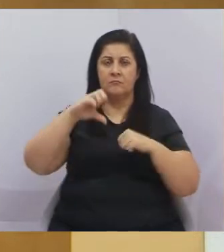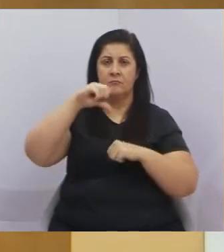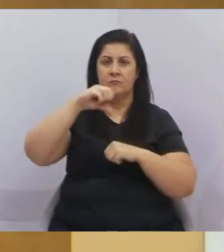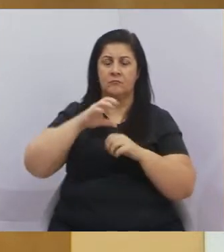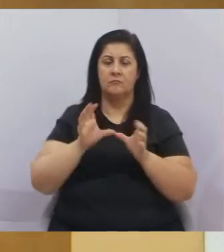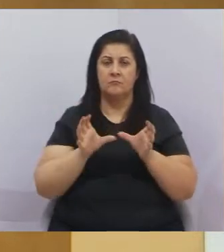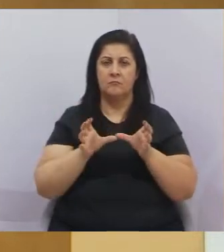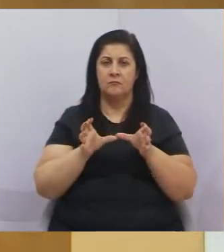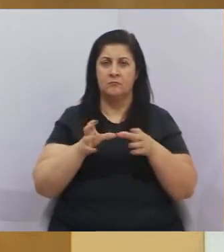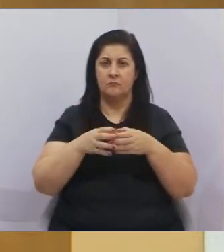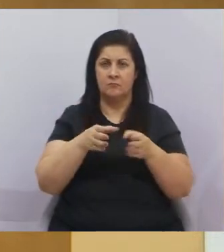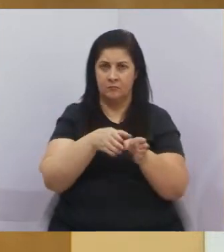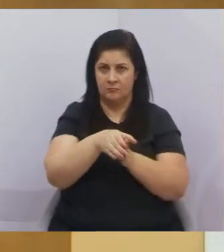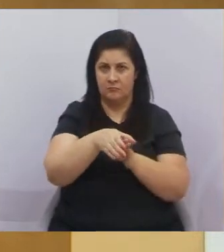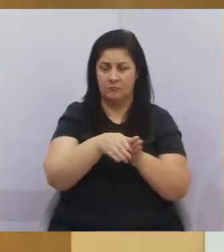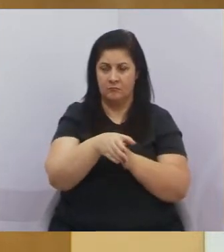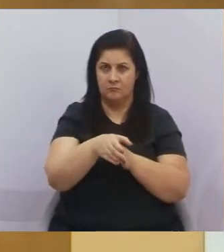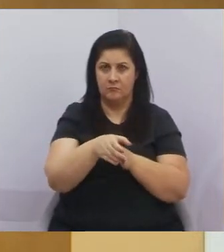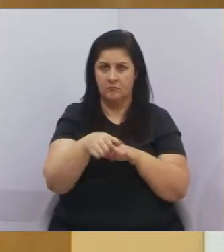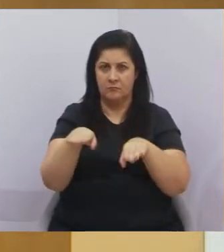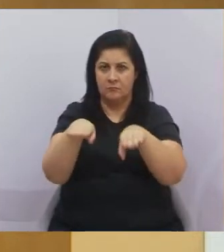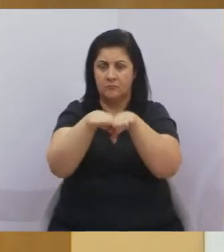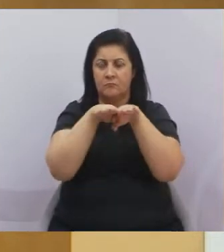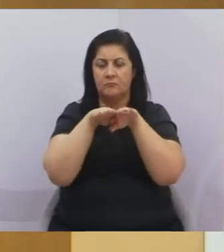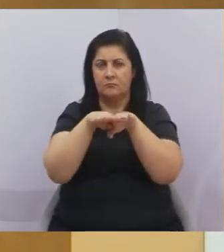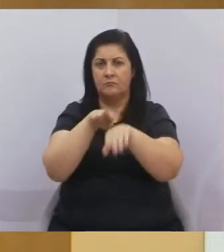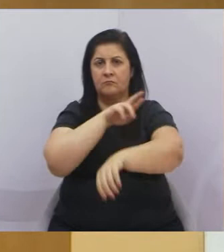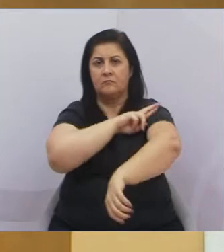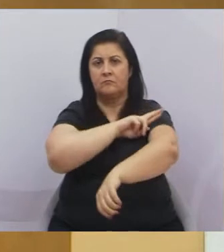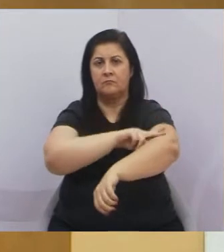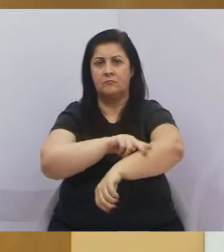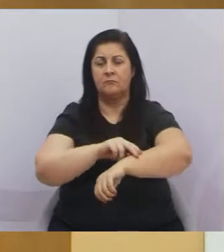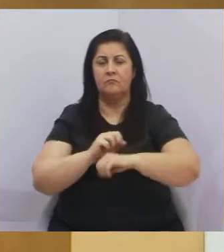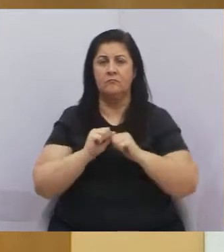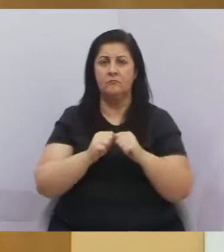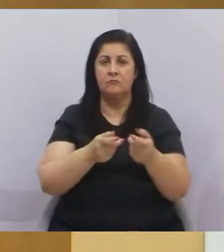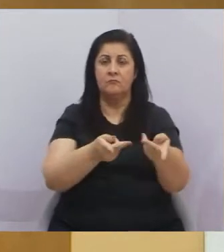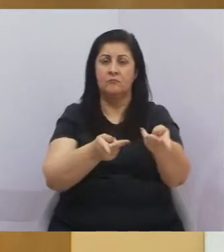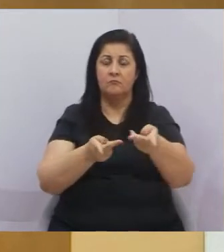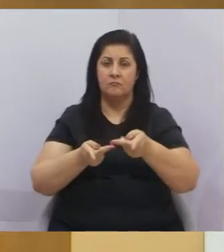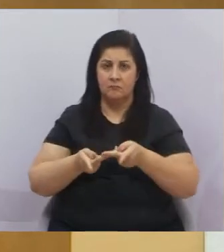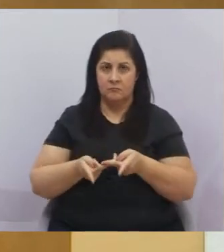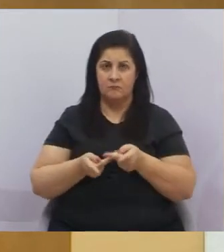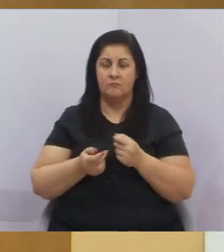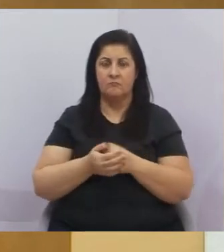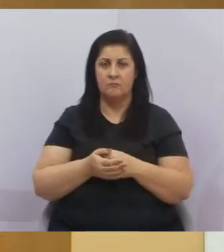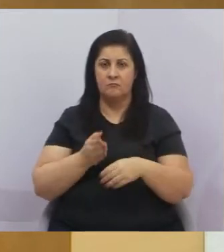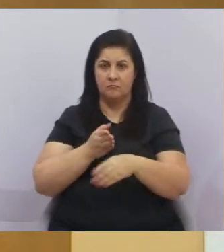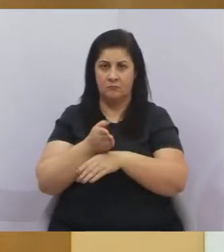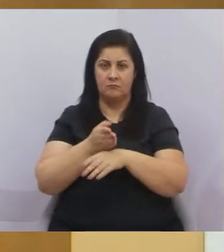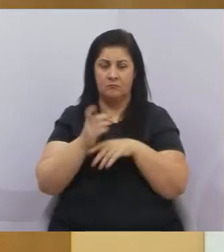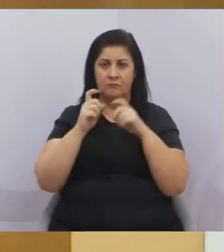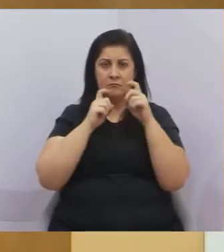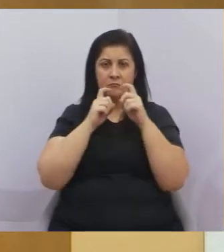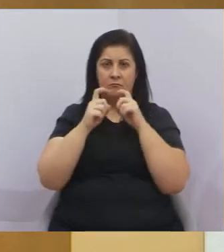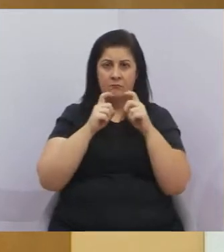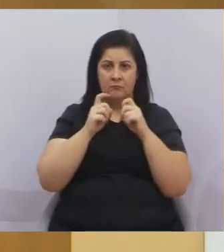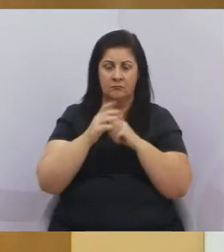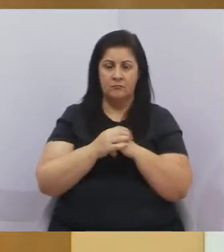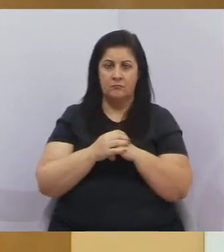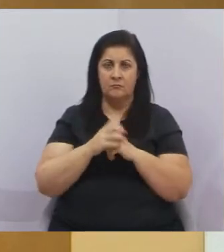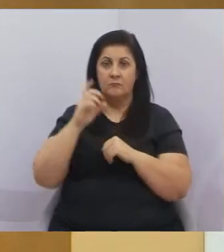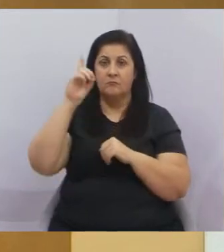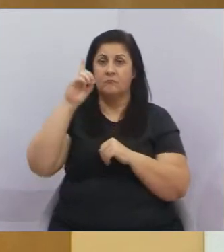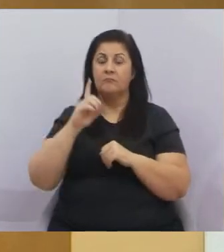Conselho Municipal de Promoção da Igualdade Racial poderá convidar para participar de suas sessões com direito à